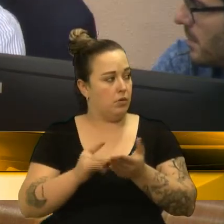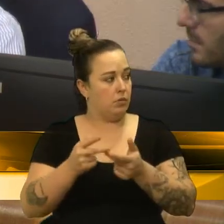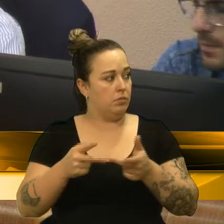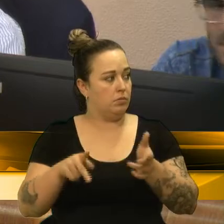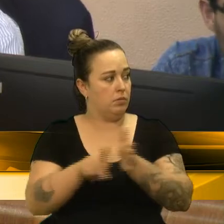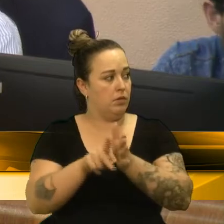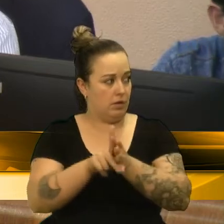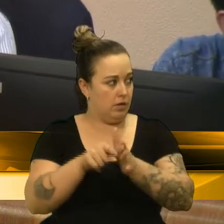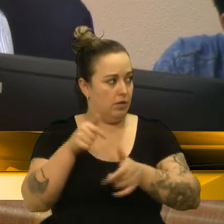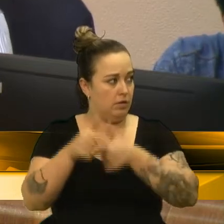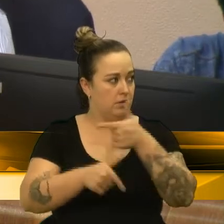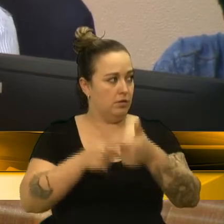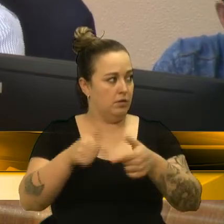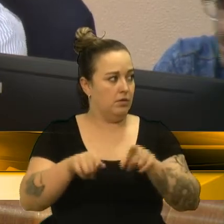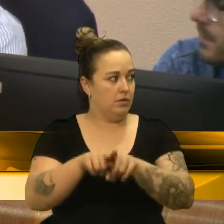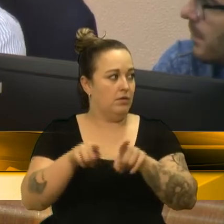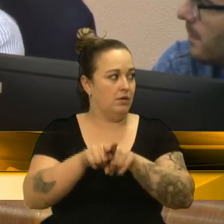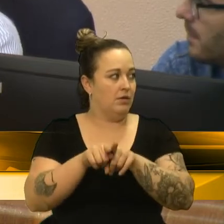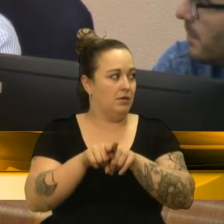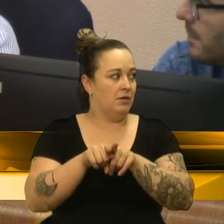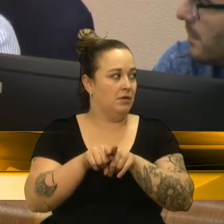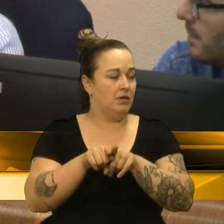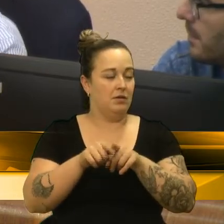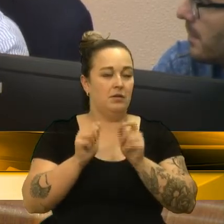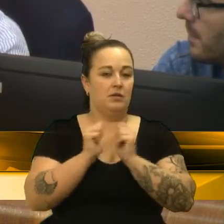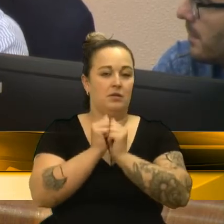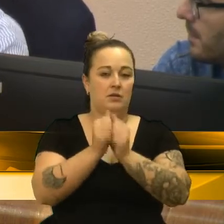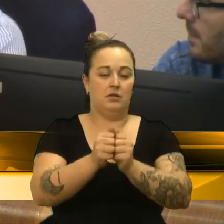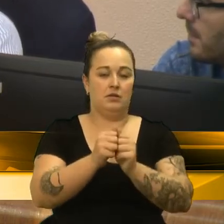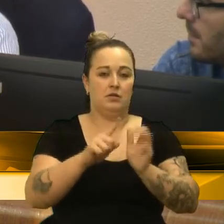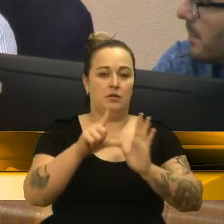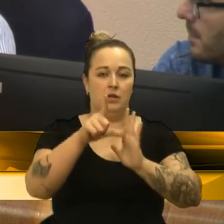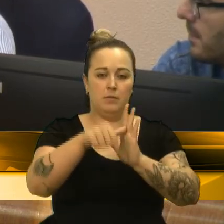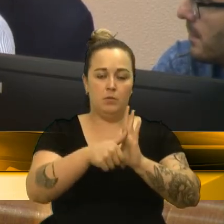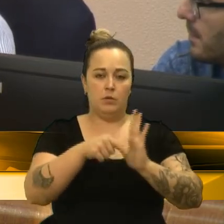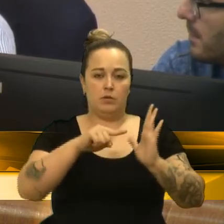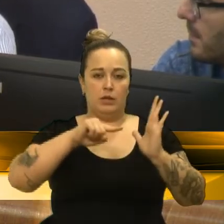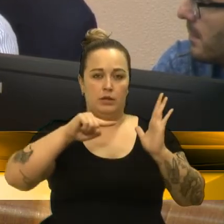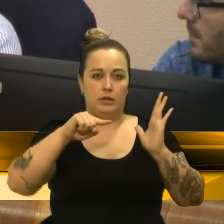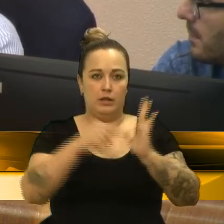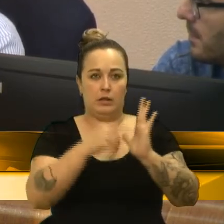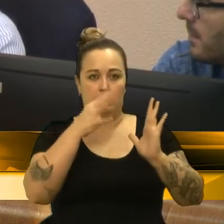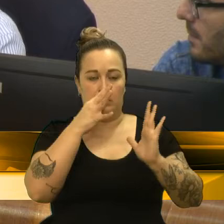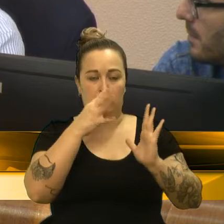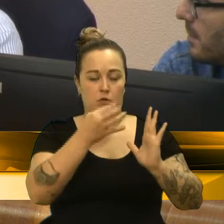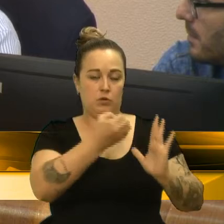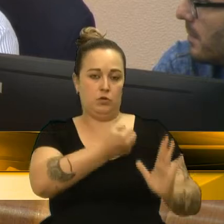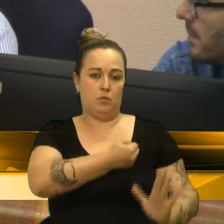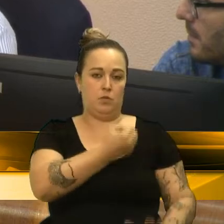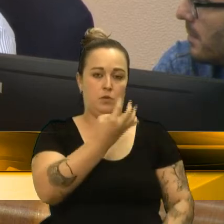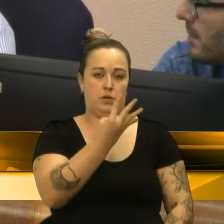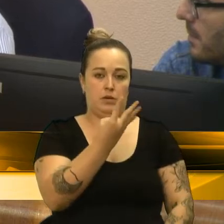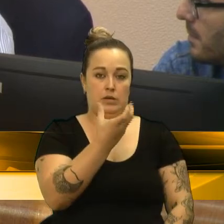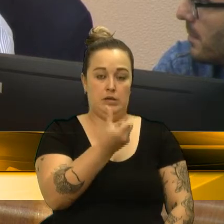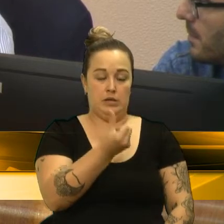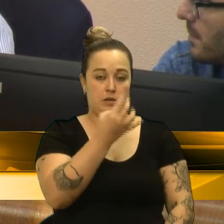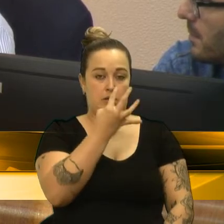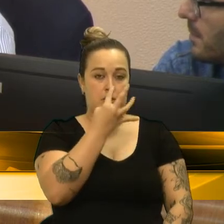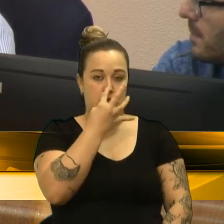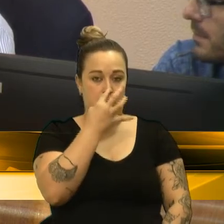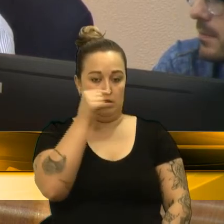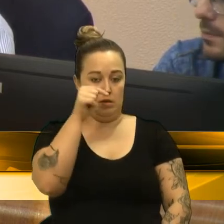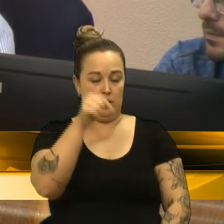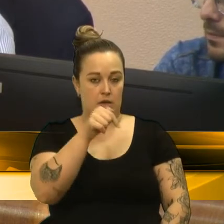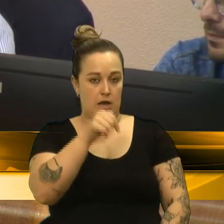Quanto aos aditamentos à denúncia, no contexto dos termos da súmula vinculante número 46, vislumbra-se que o estabelecimento